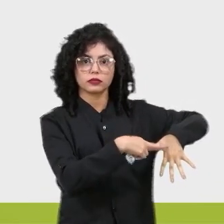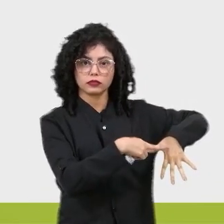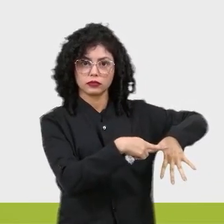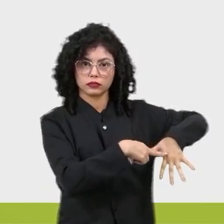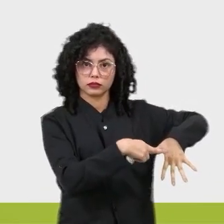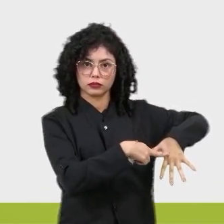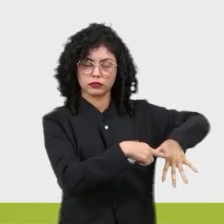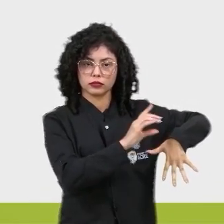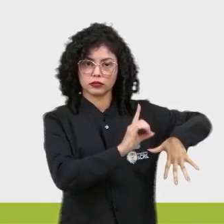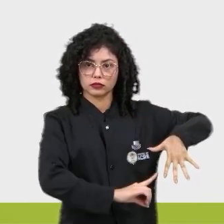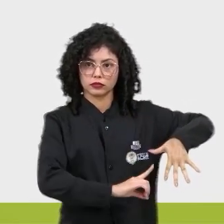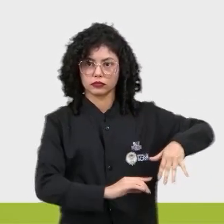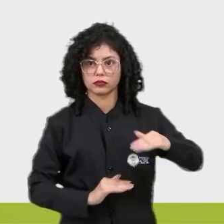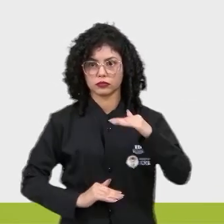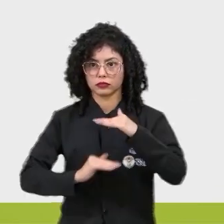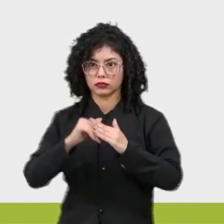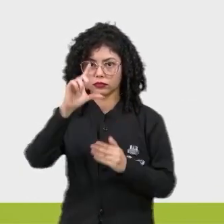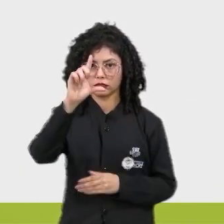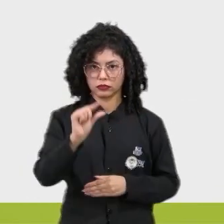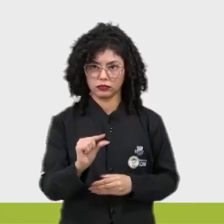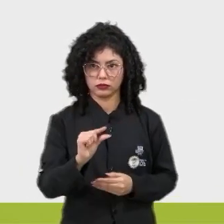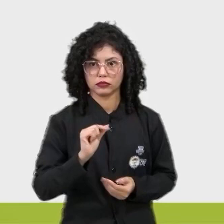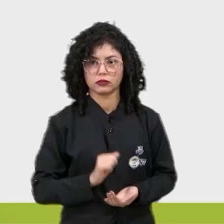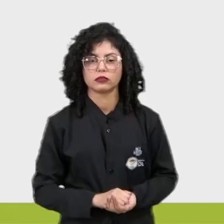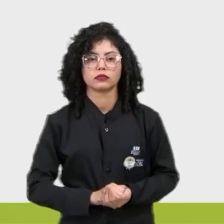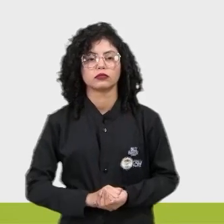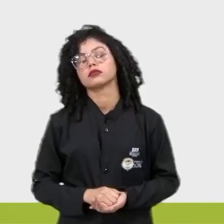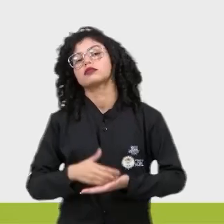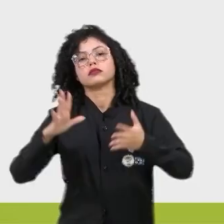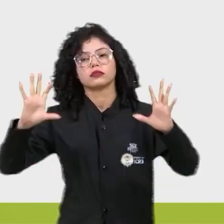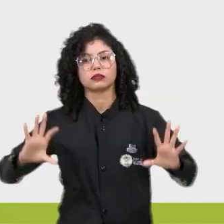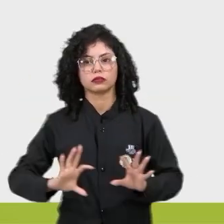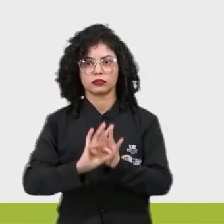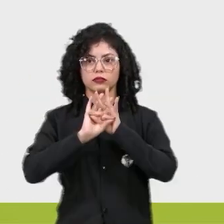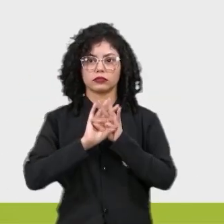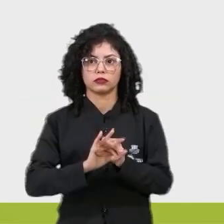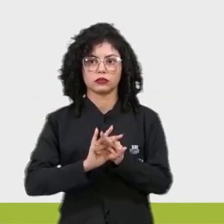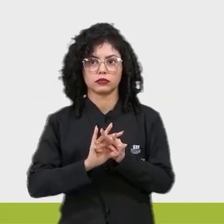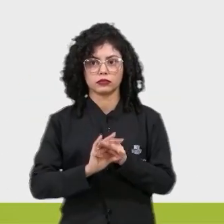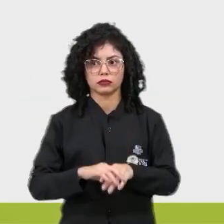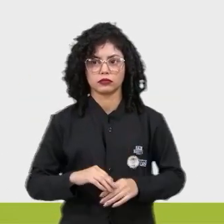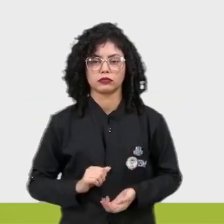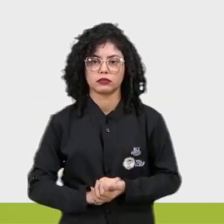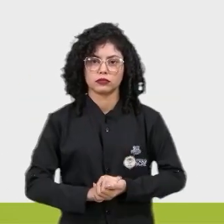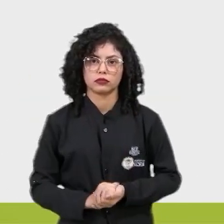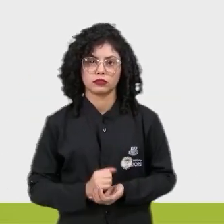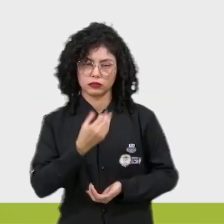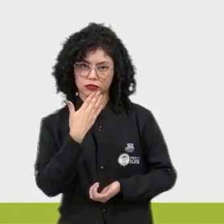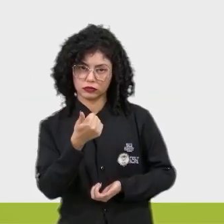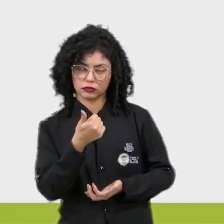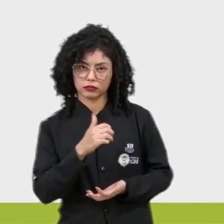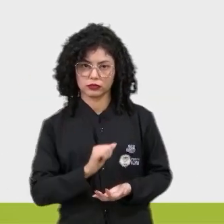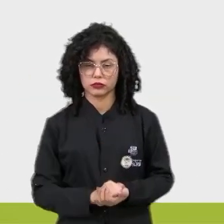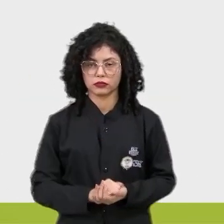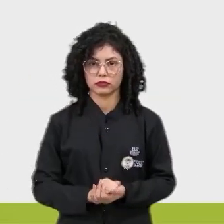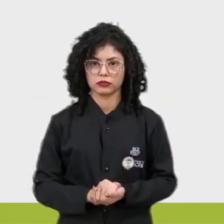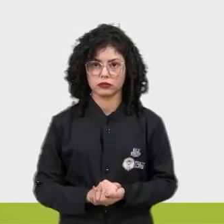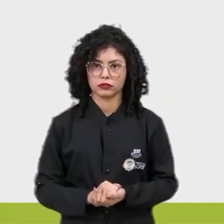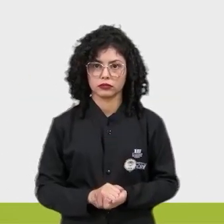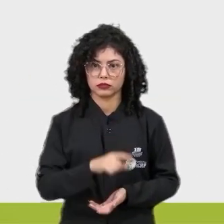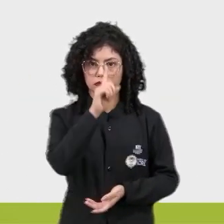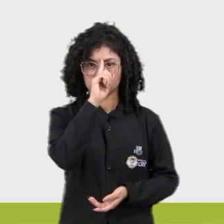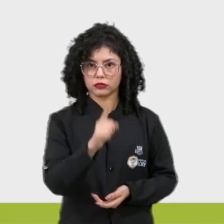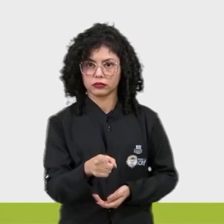então, diminuiu que só. Ela está aí ligada às veias cavas. Tudo bem? Comando